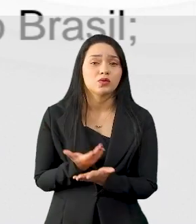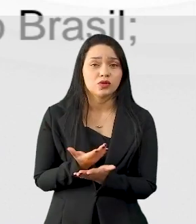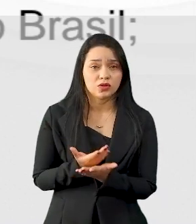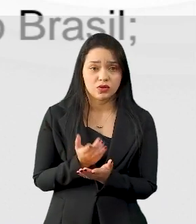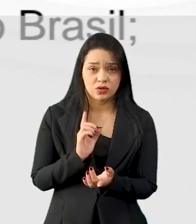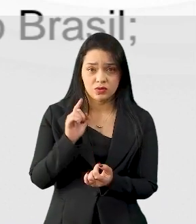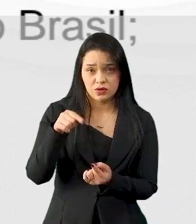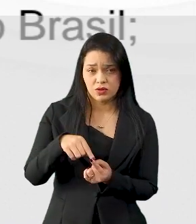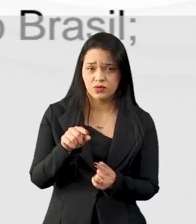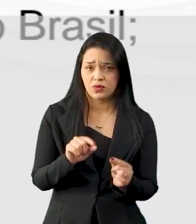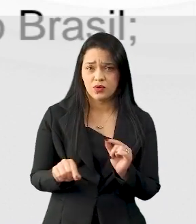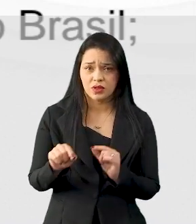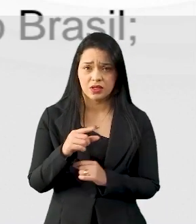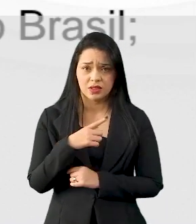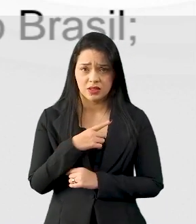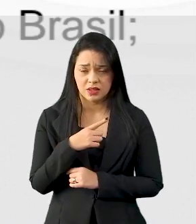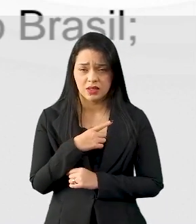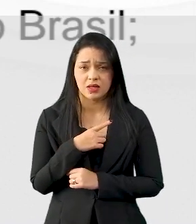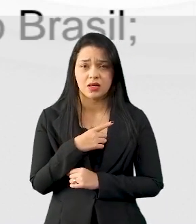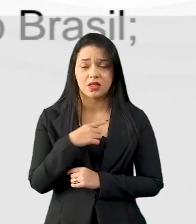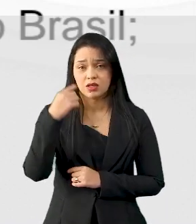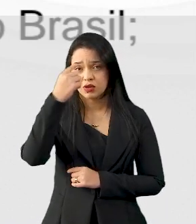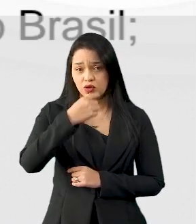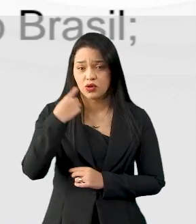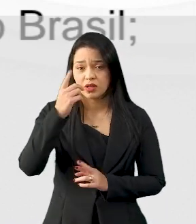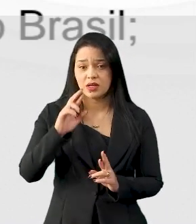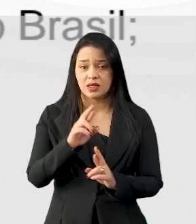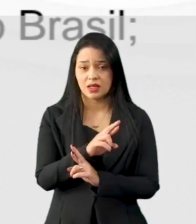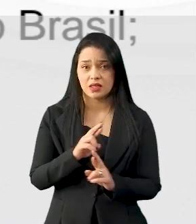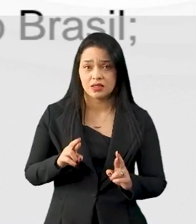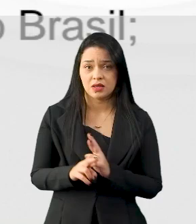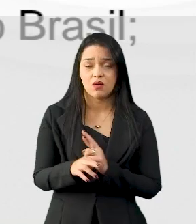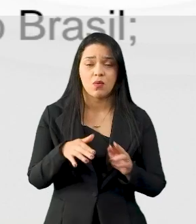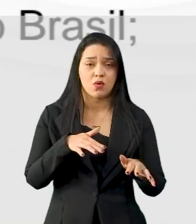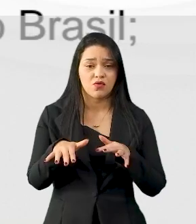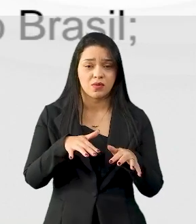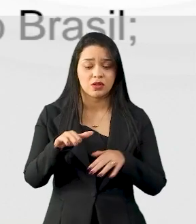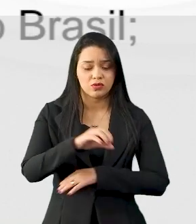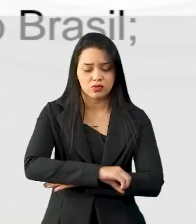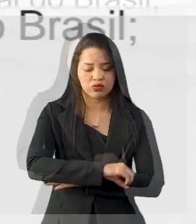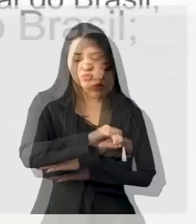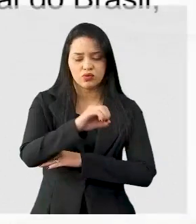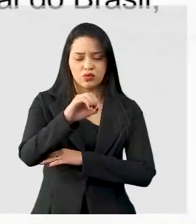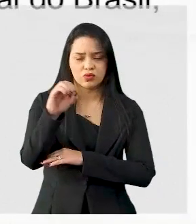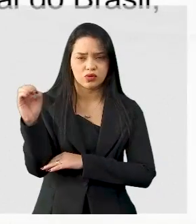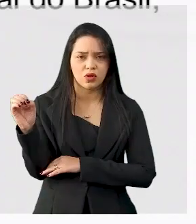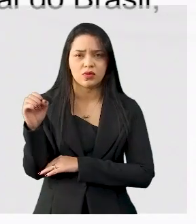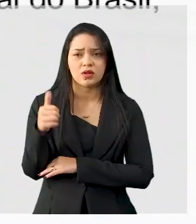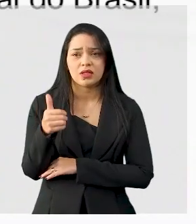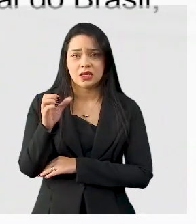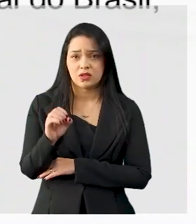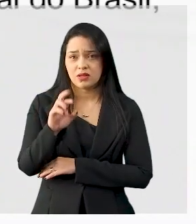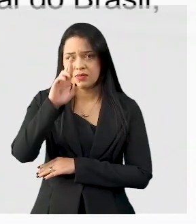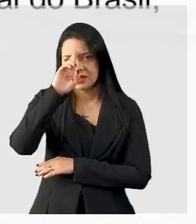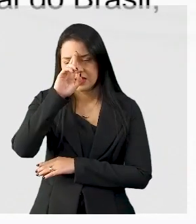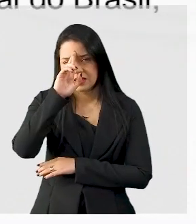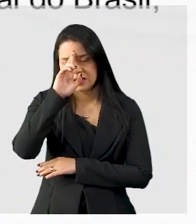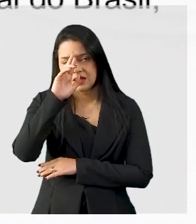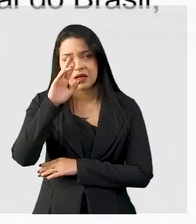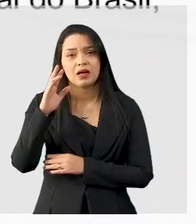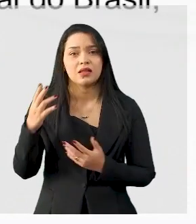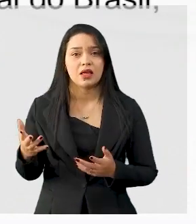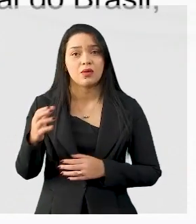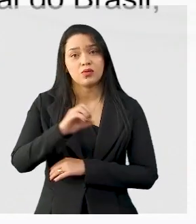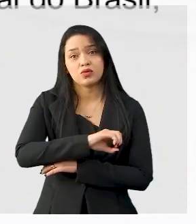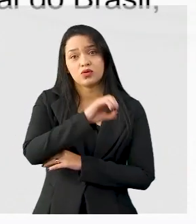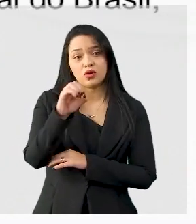fuso horário é estabelecer um padrão de hora em relação à movimentação do sol. Então, quando eu digo, por exemplo, que está 10 horas da manhã, teoricamente é para o